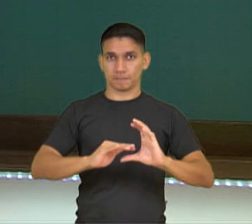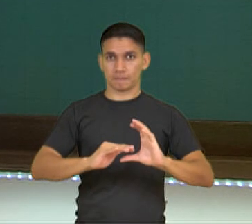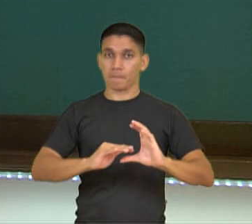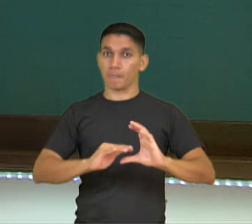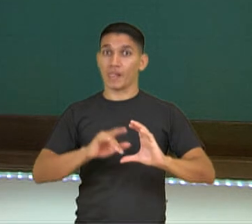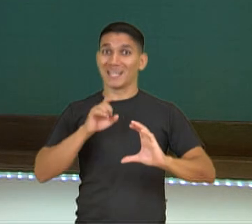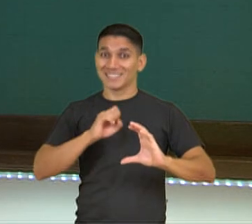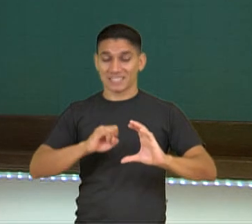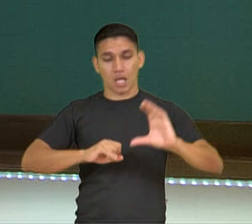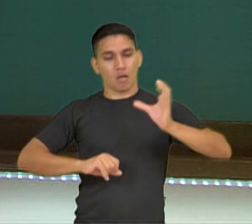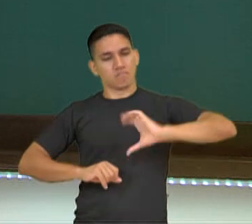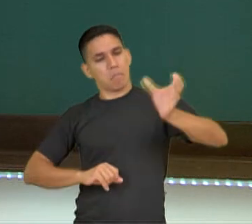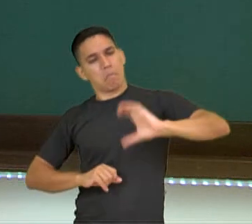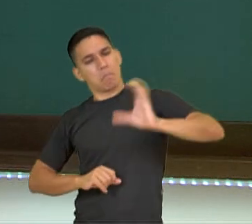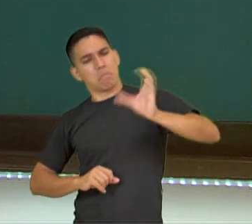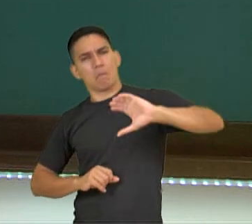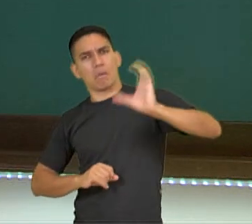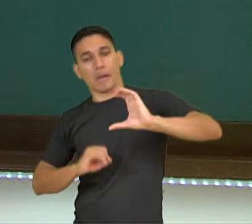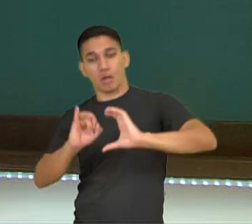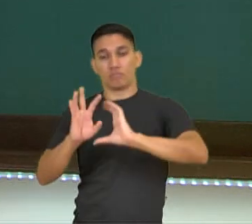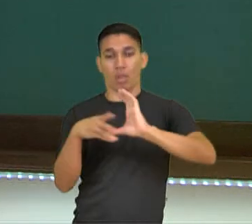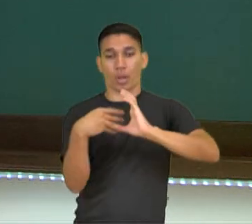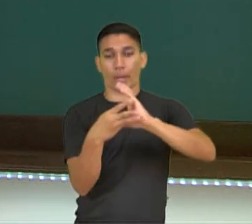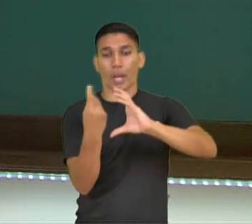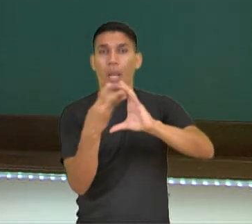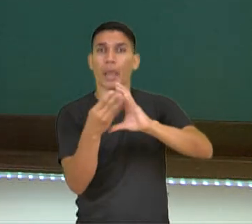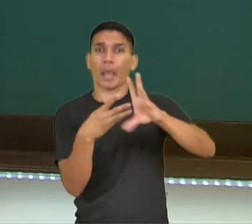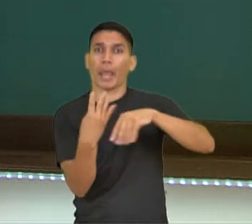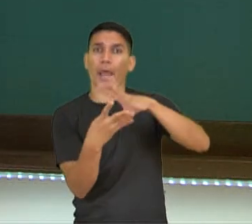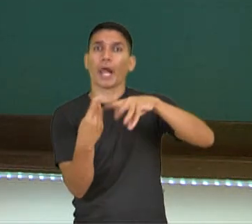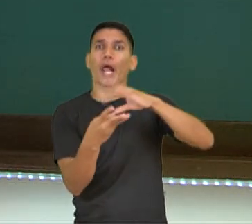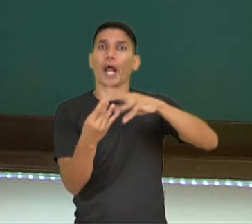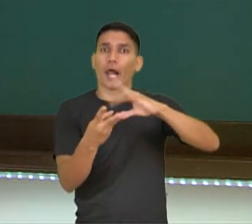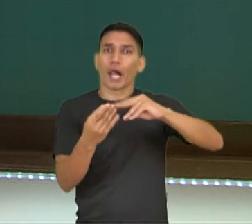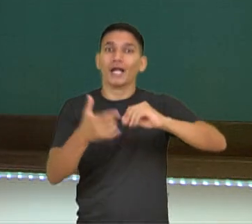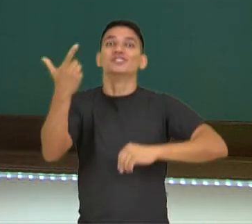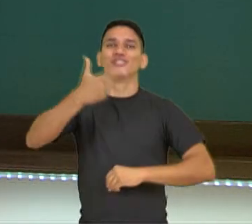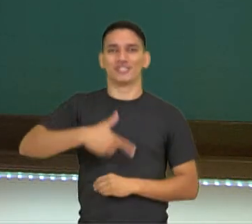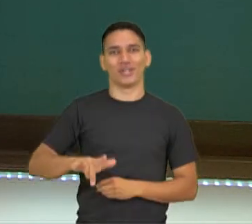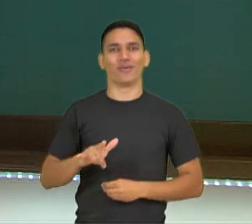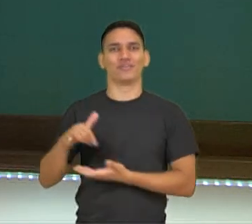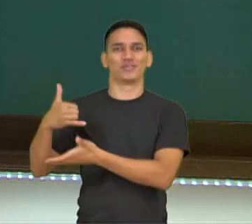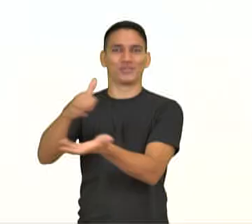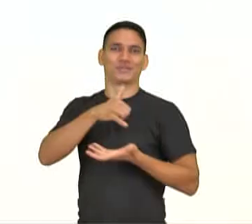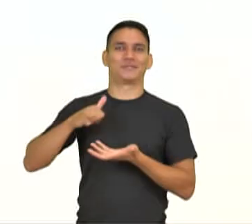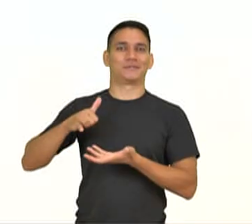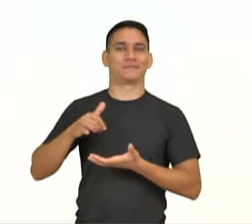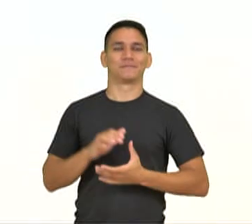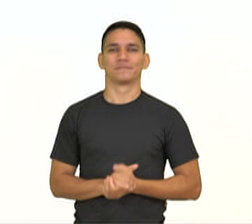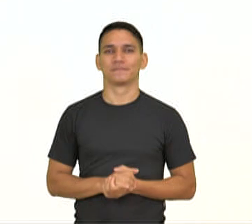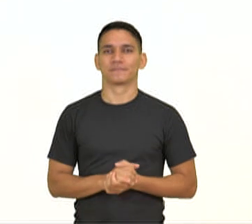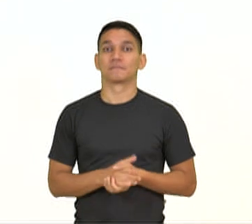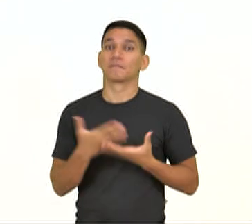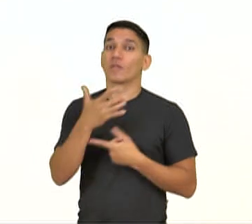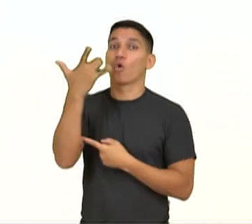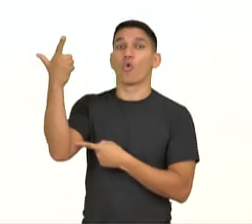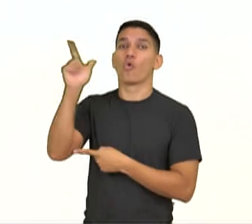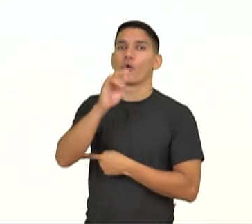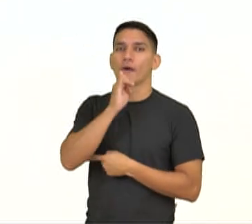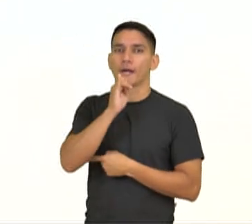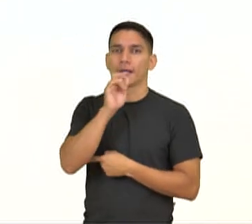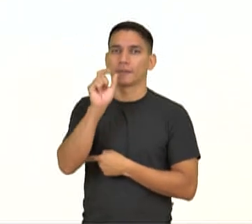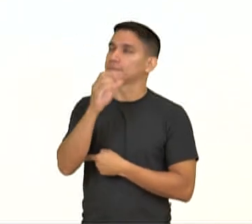você agita e você recompõe a suspensão, beleza? E ainda nós temos como exemplo